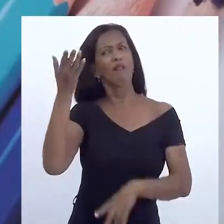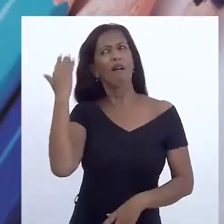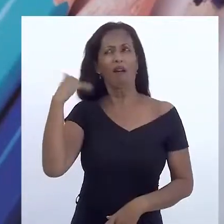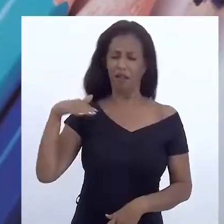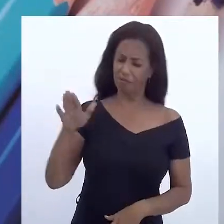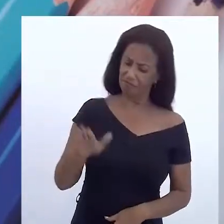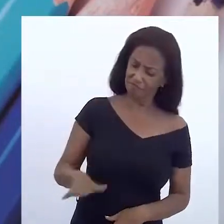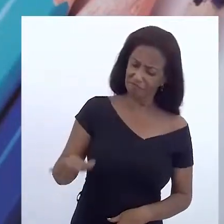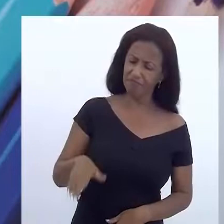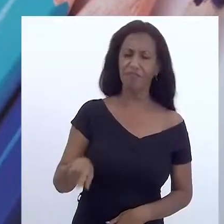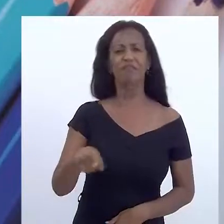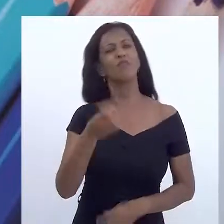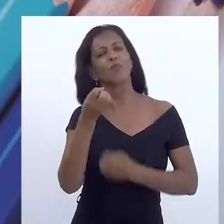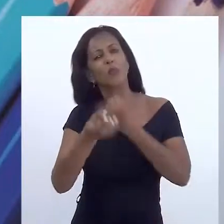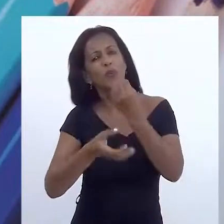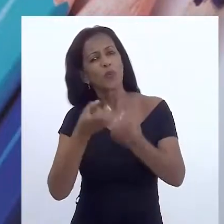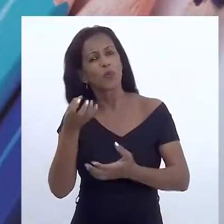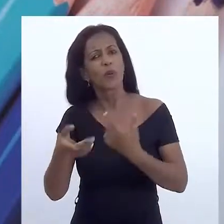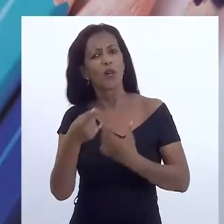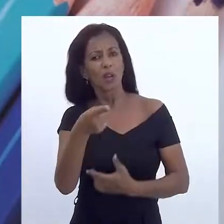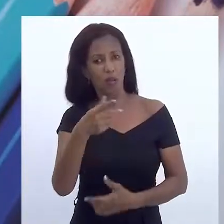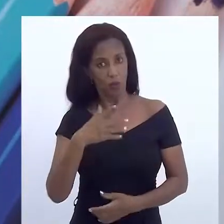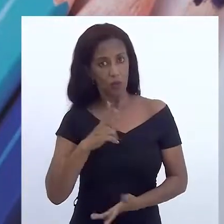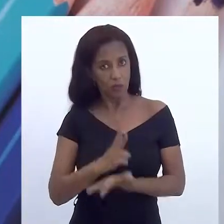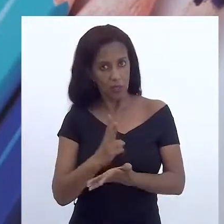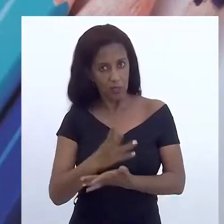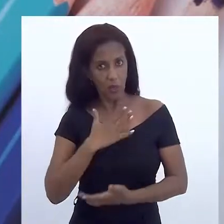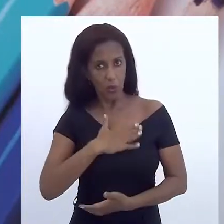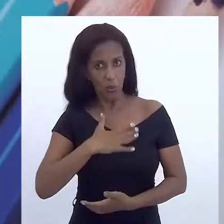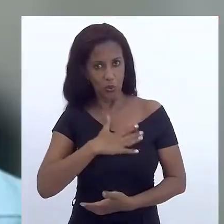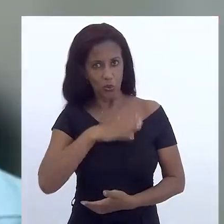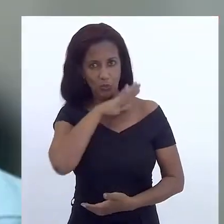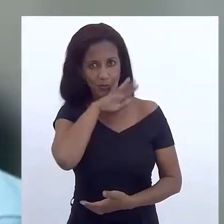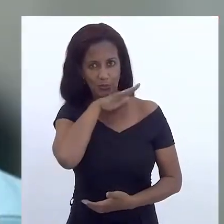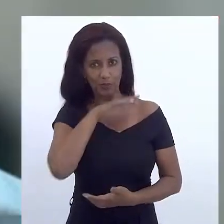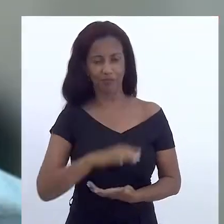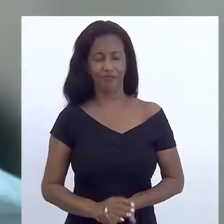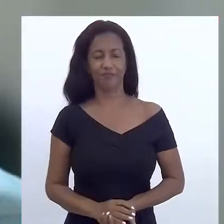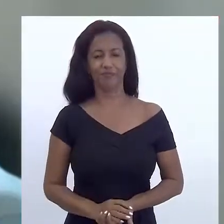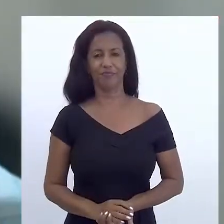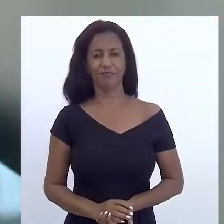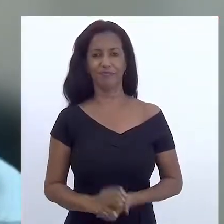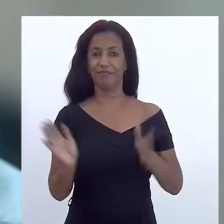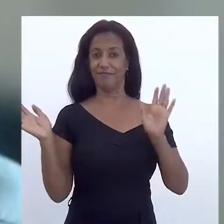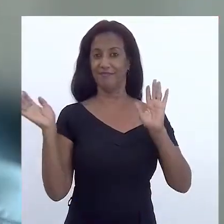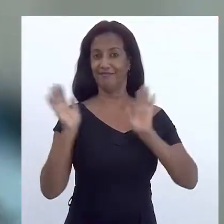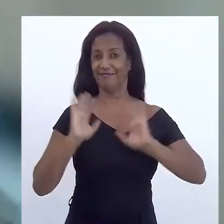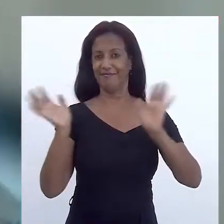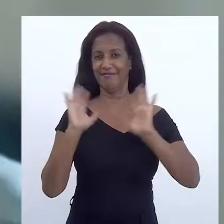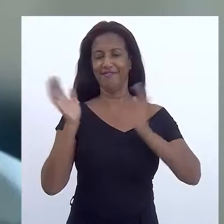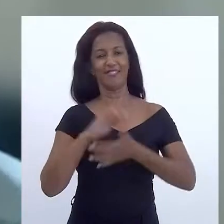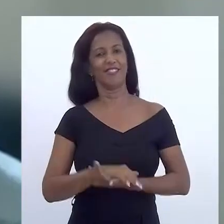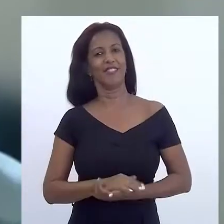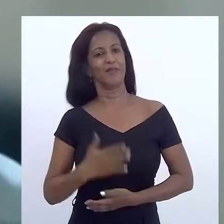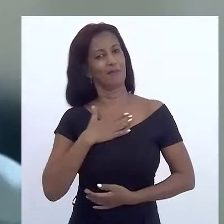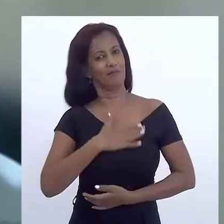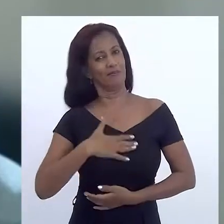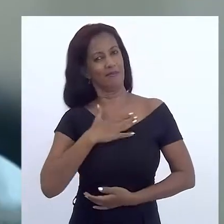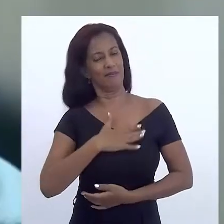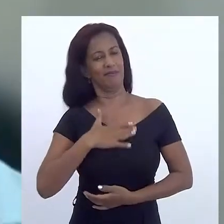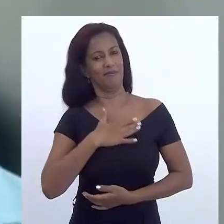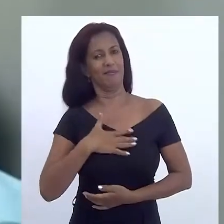tua infância e queria que você contasse um pouquinho disso. Você sempre gostou de bicho? Olá, um prazer estar participando desse